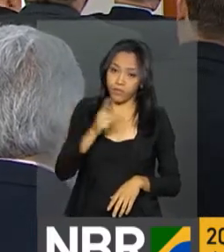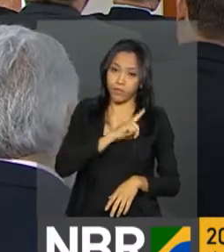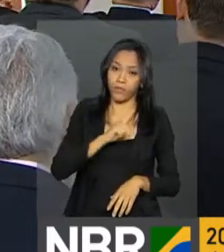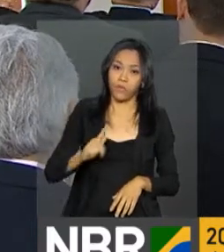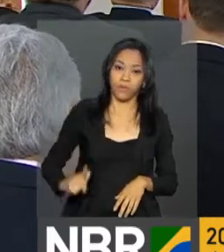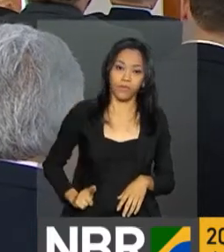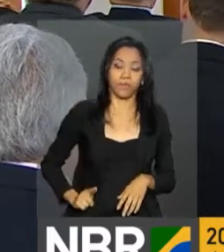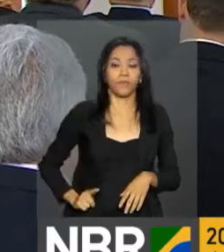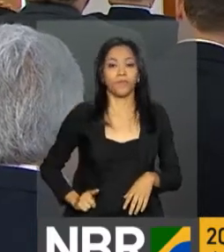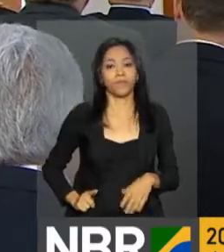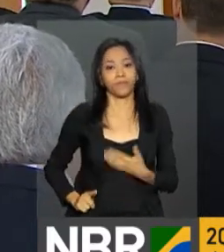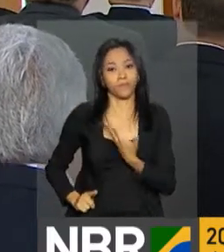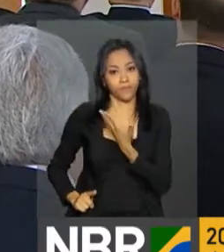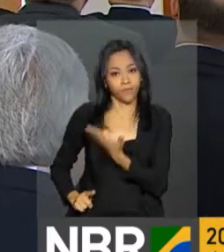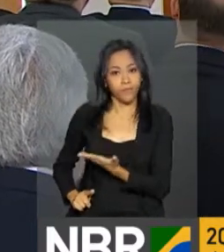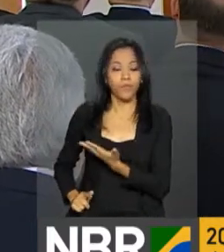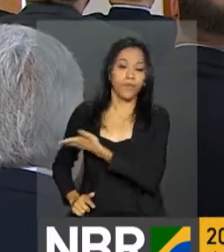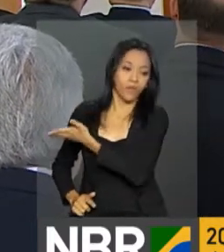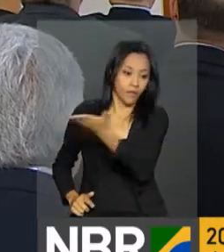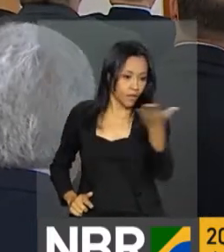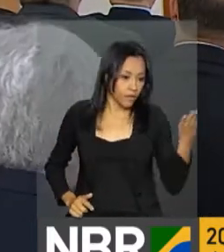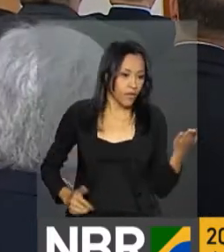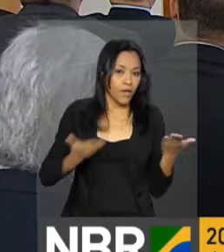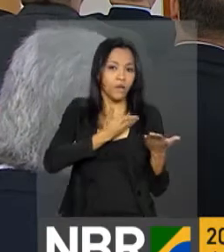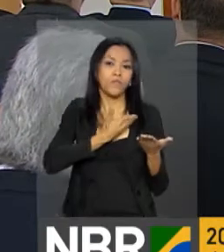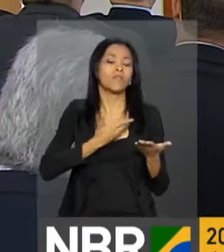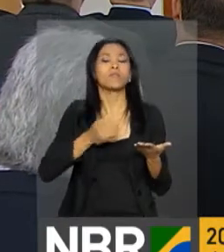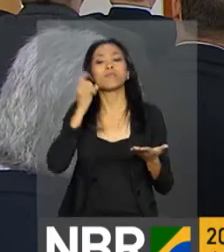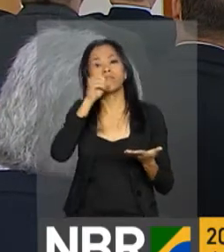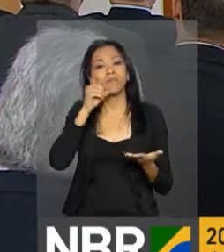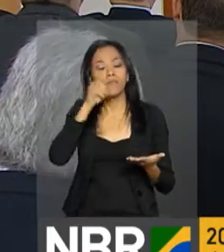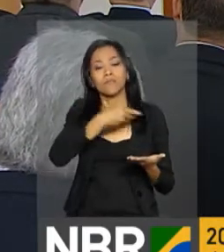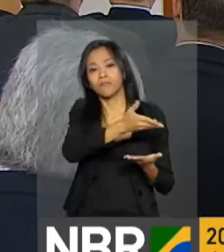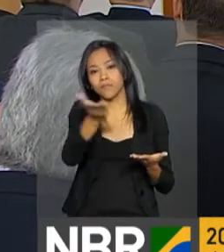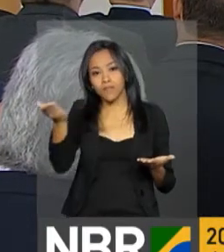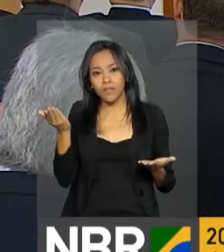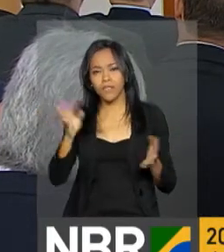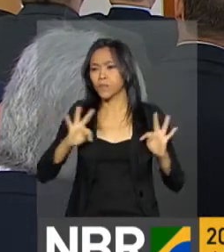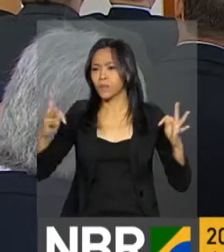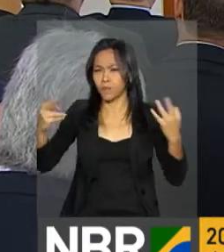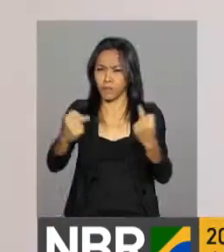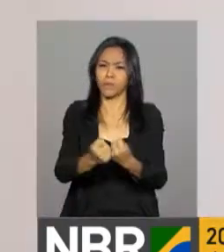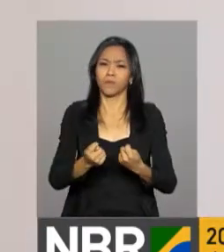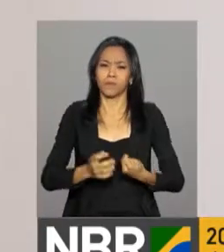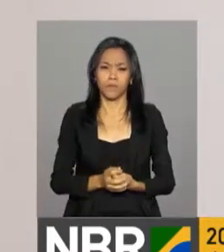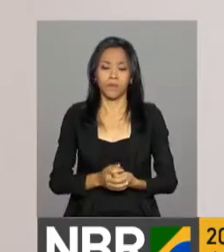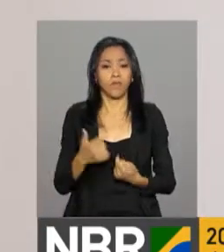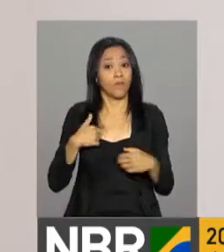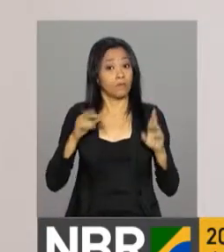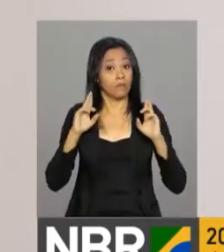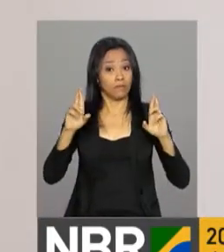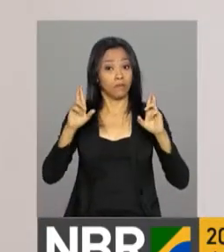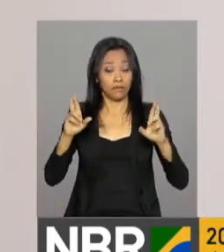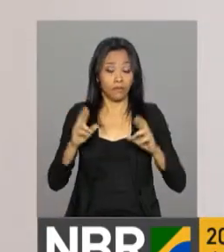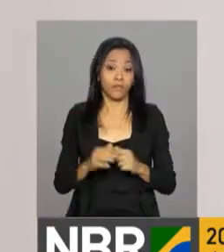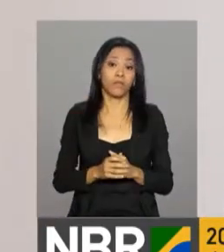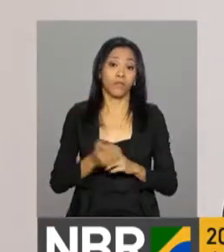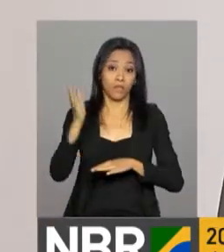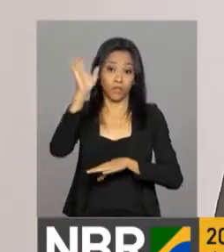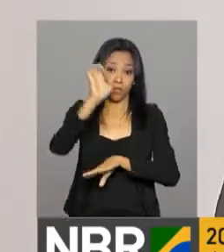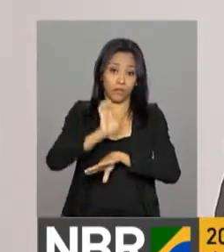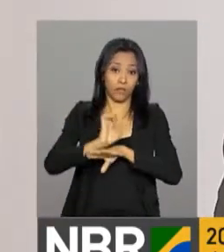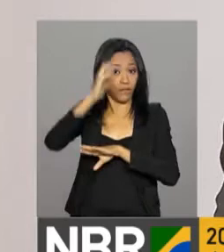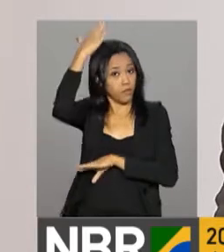o ganhador meus amigos deputados ministro ricardo barros e todos né eu espero que o paraná